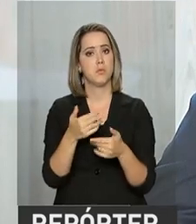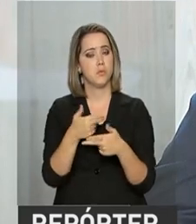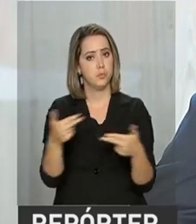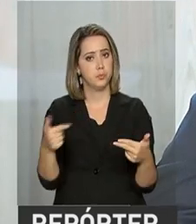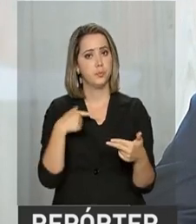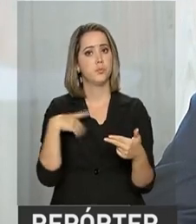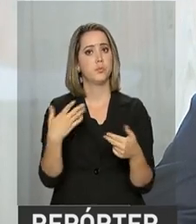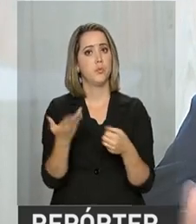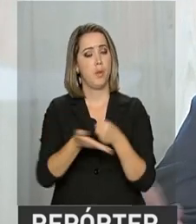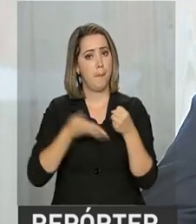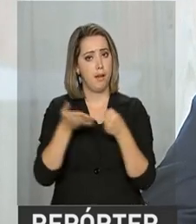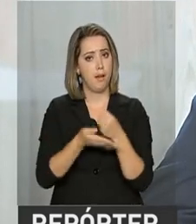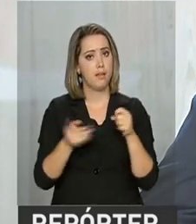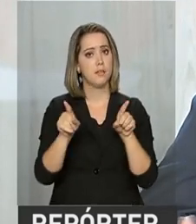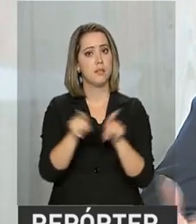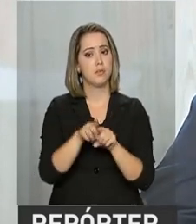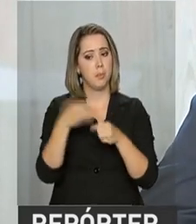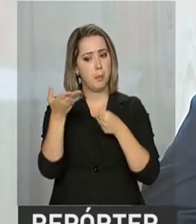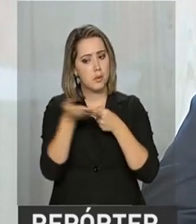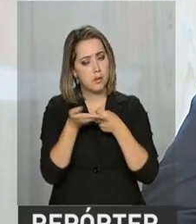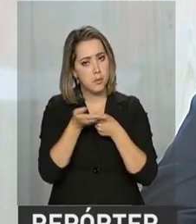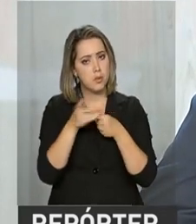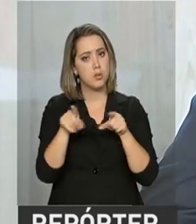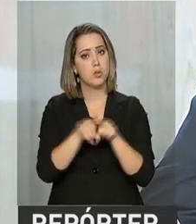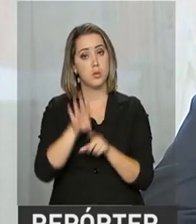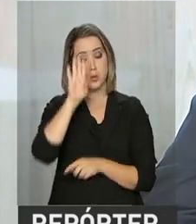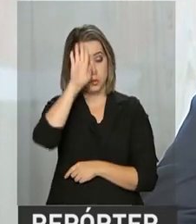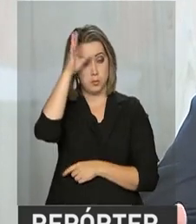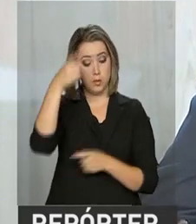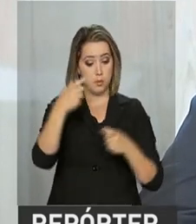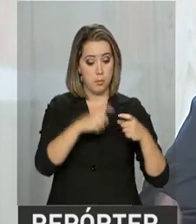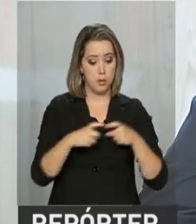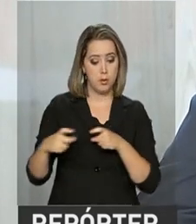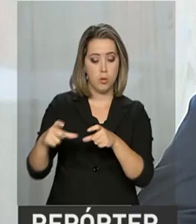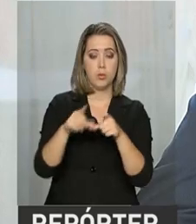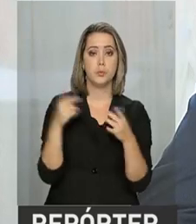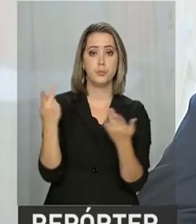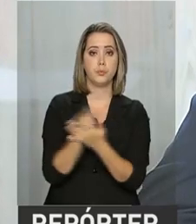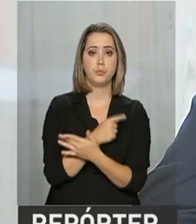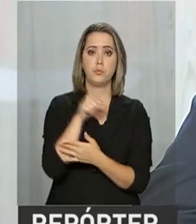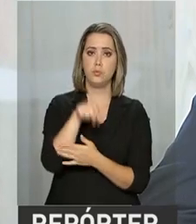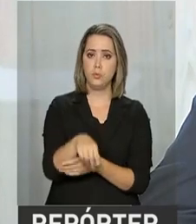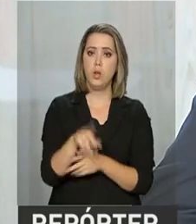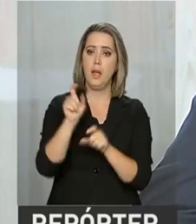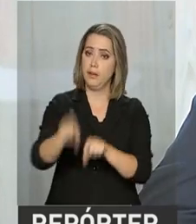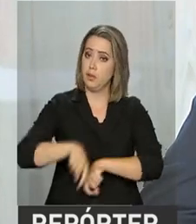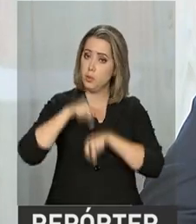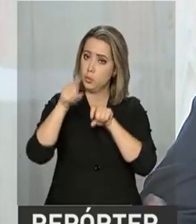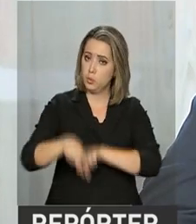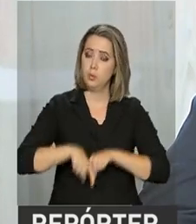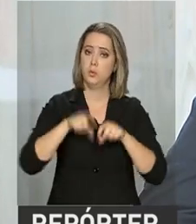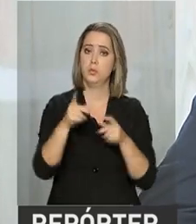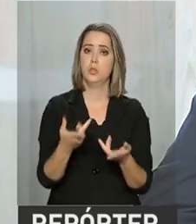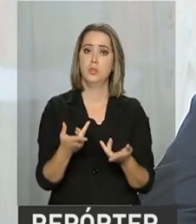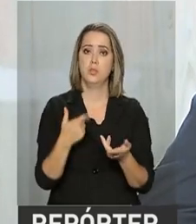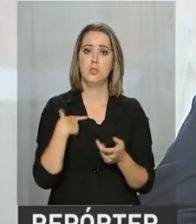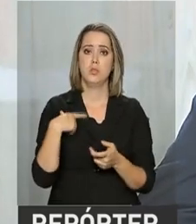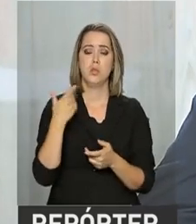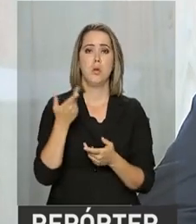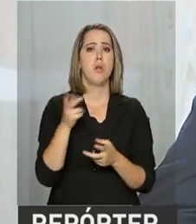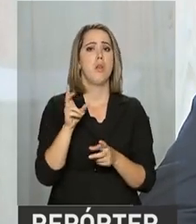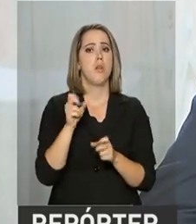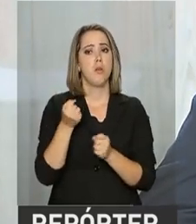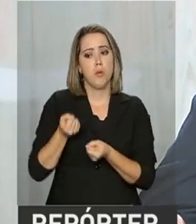intermediários E aí os principais setores em que isso acontece são insumos pro setor agrícola fertilizantes e